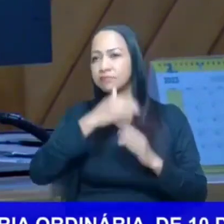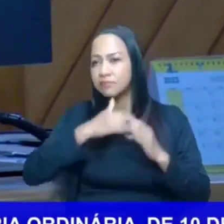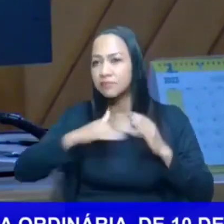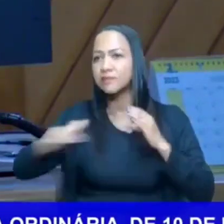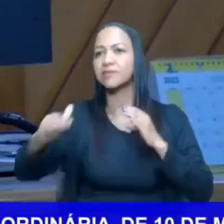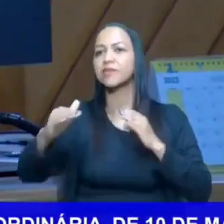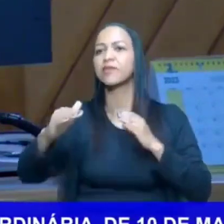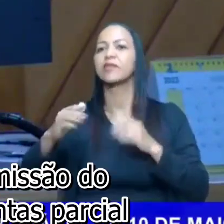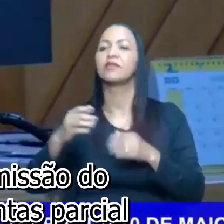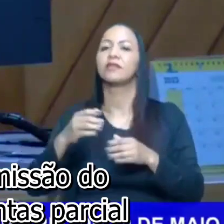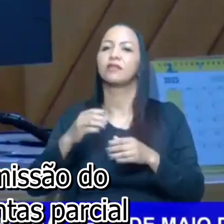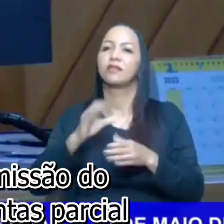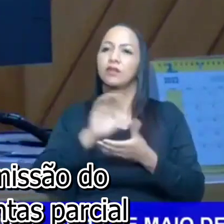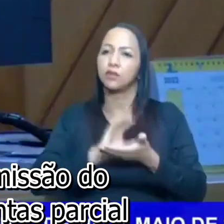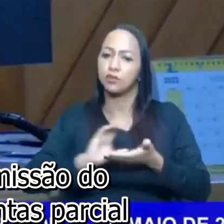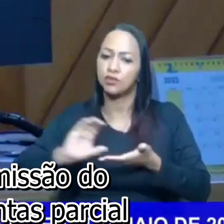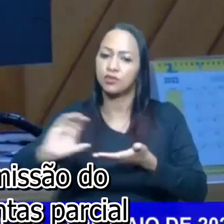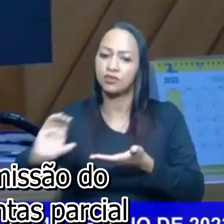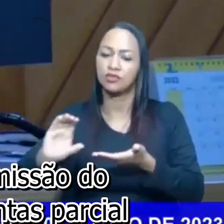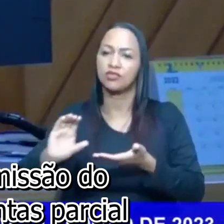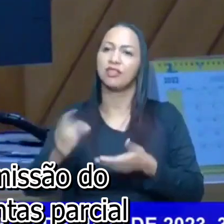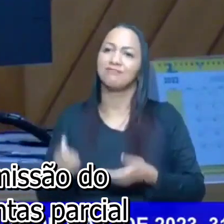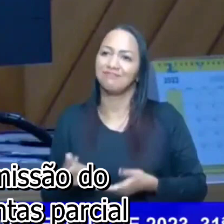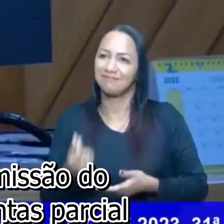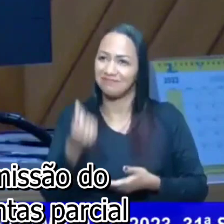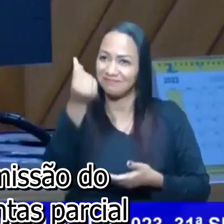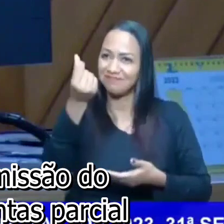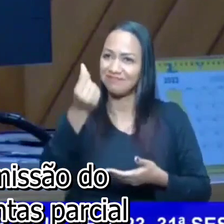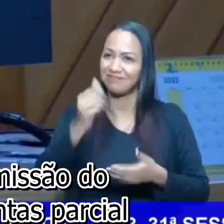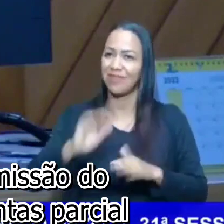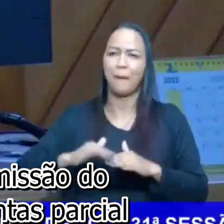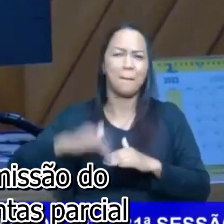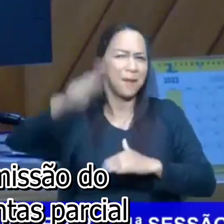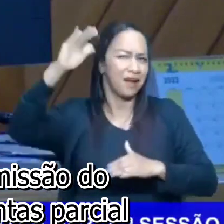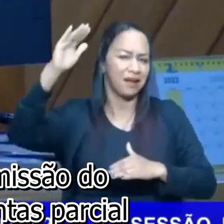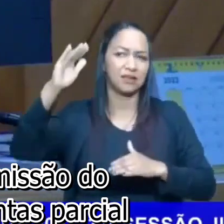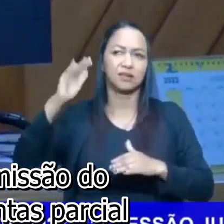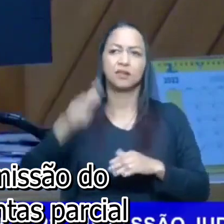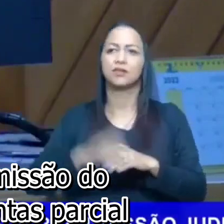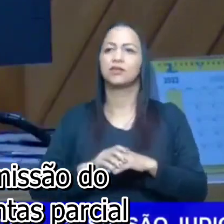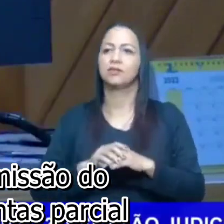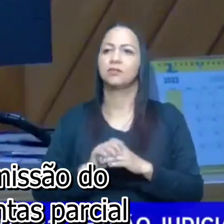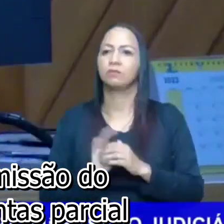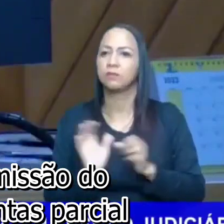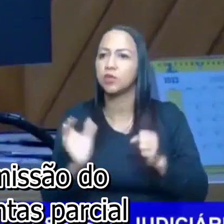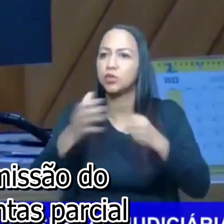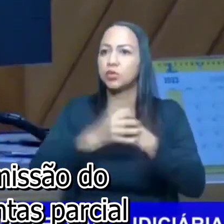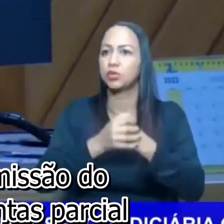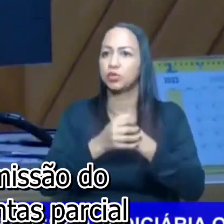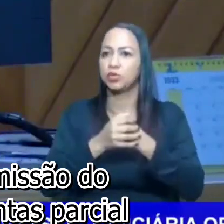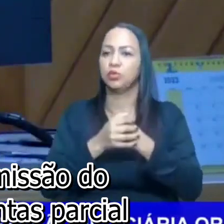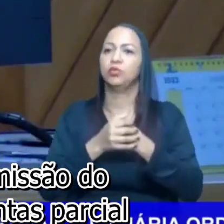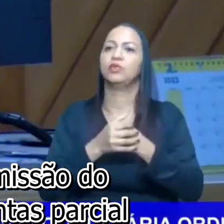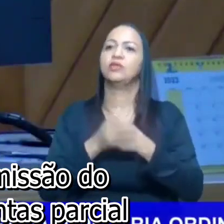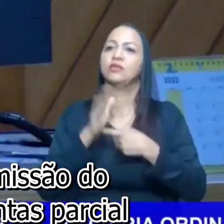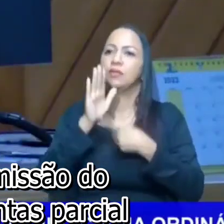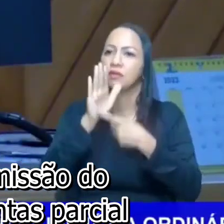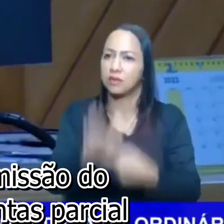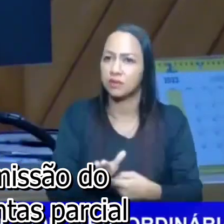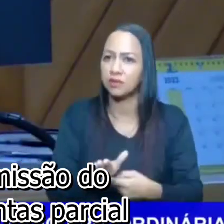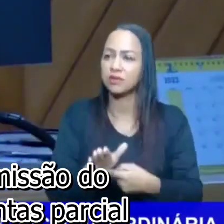dos valores financeiros sobre o recebimento de receitas e omissão do registro de gastos eleitorais na prestação de